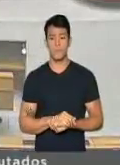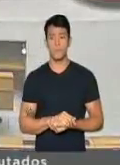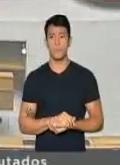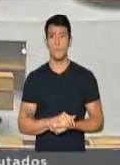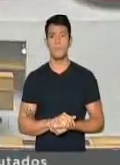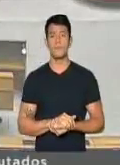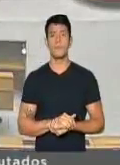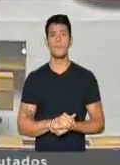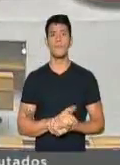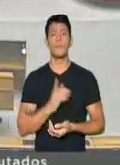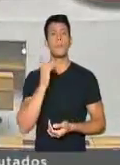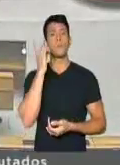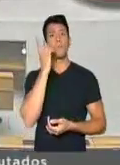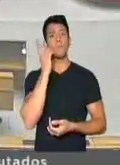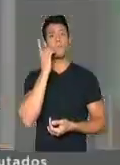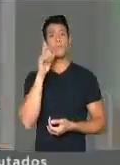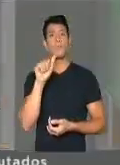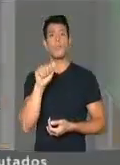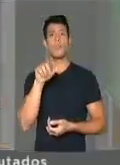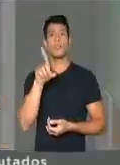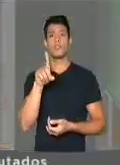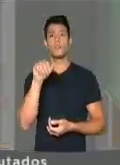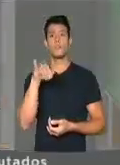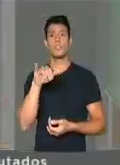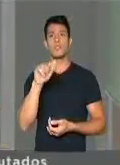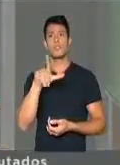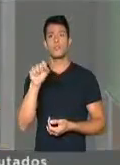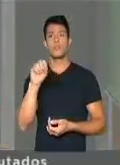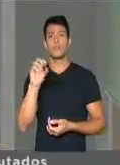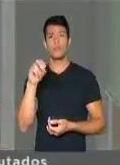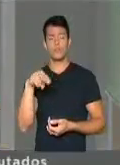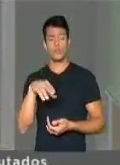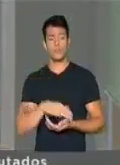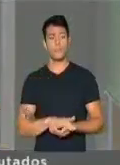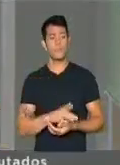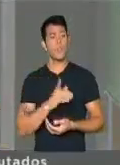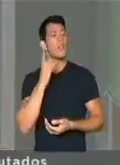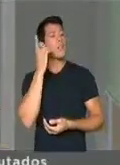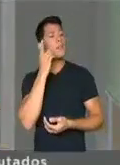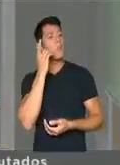Alô. Deputado Edmilson Rodrigues. Presidente, deputado Carimbão,